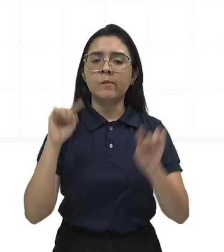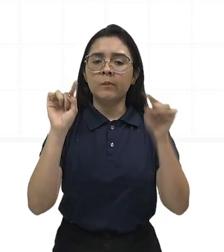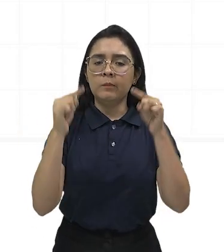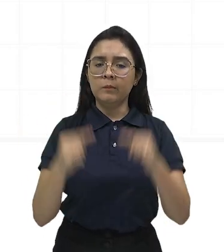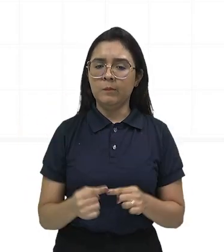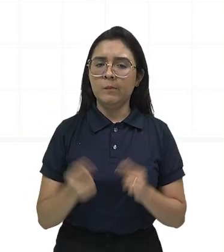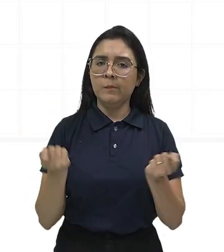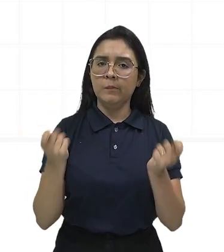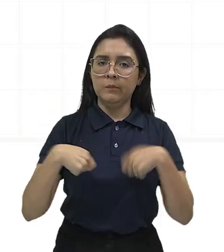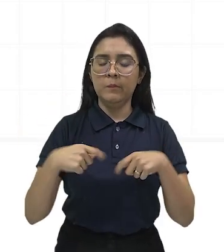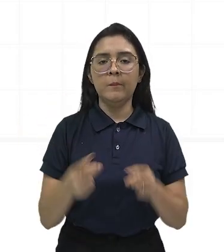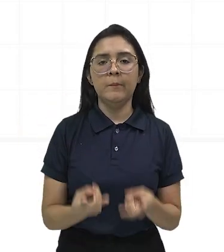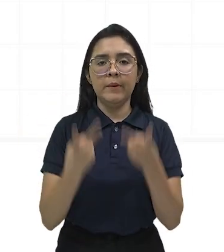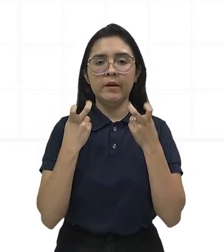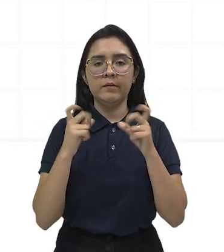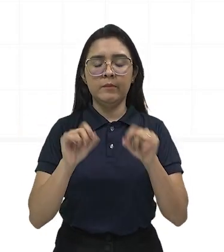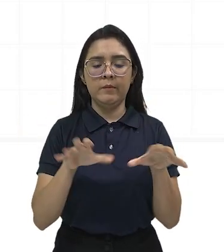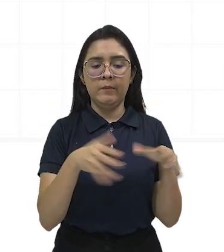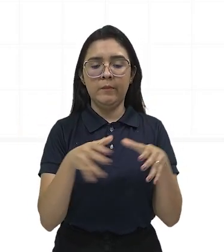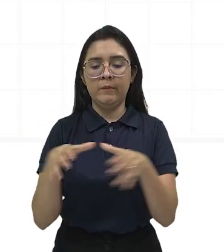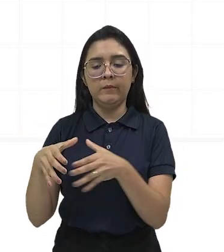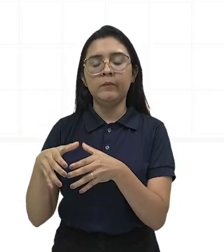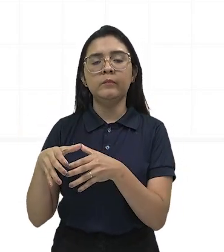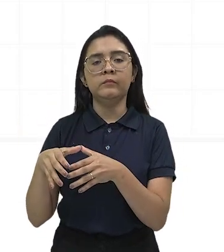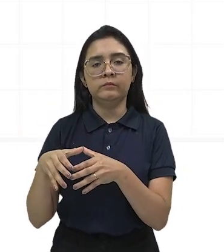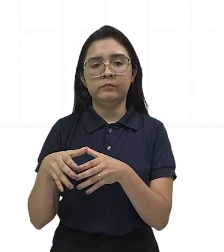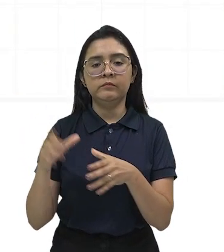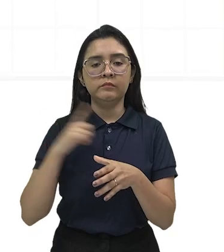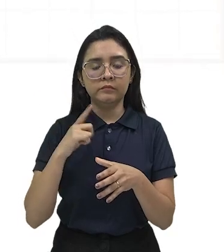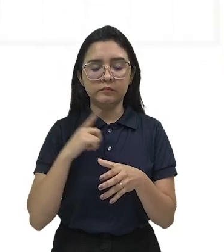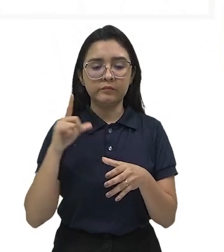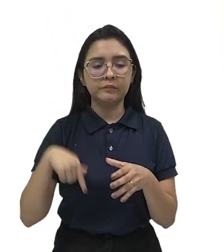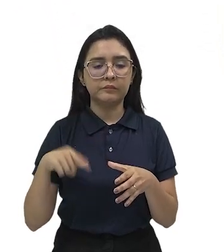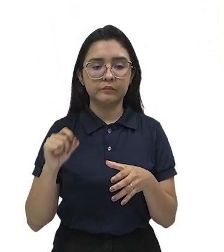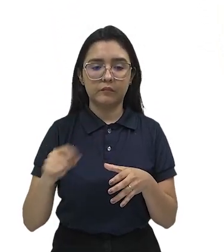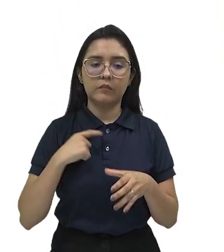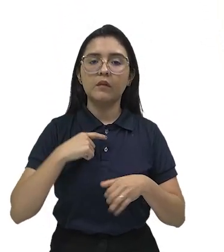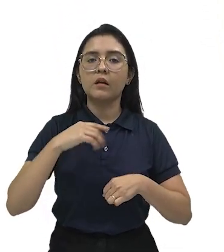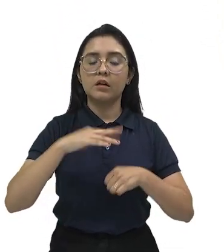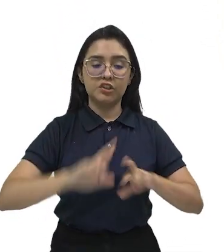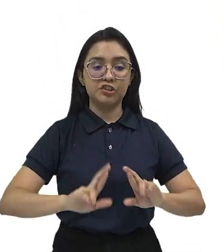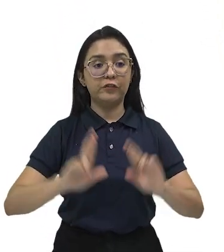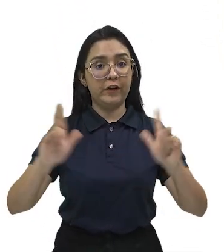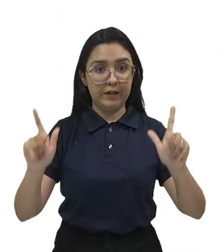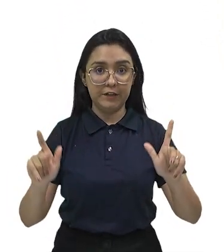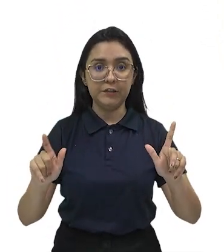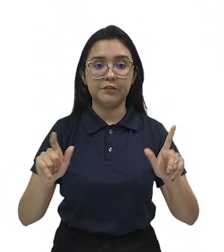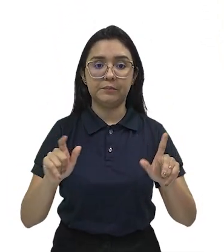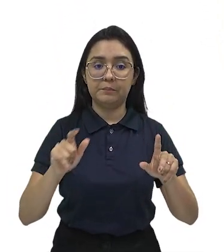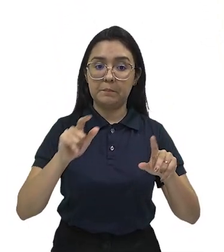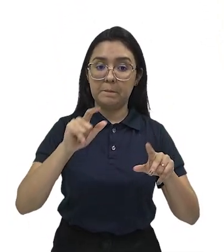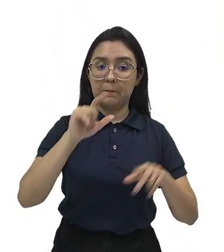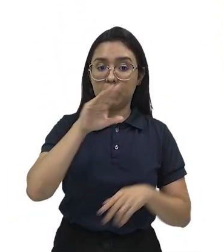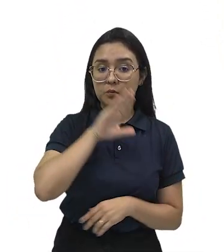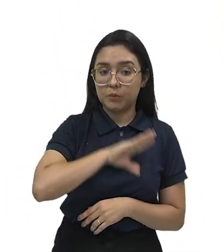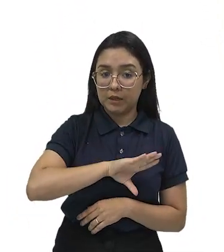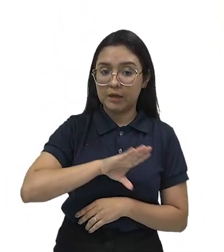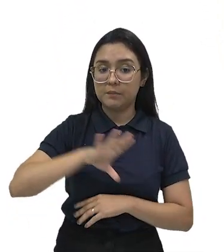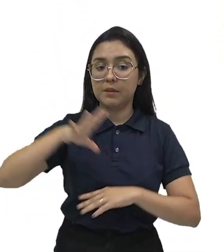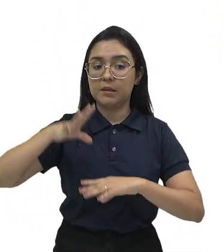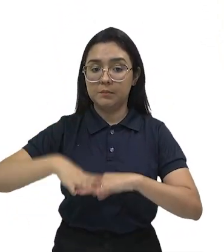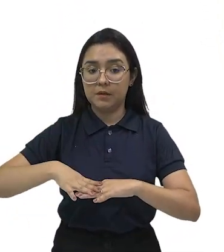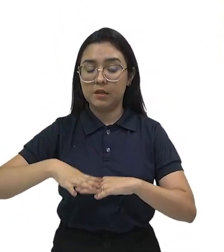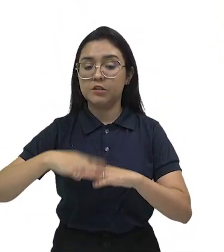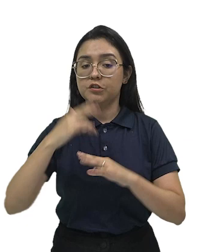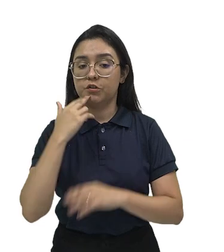Observe o seguinte, que essas turmas, elas são totalmente independentes, beleza?